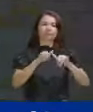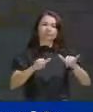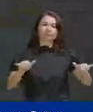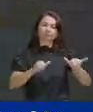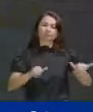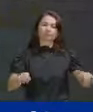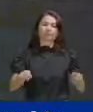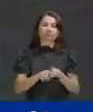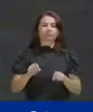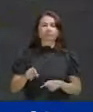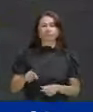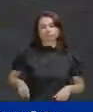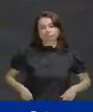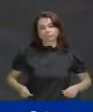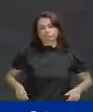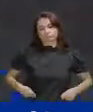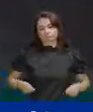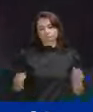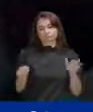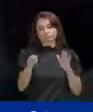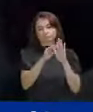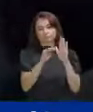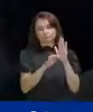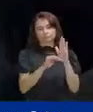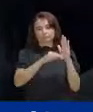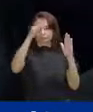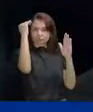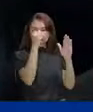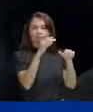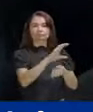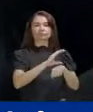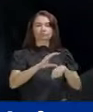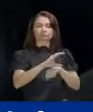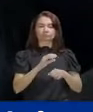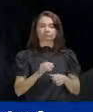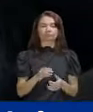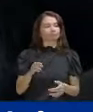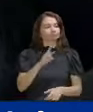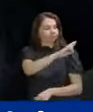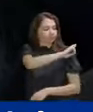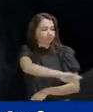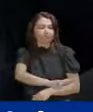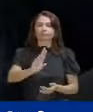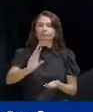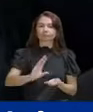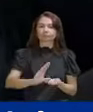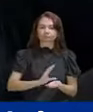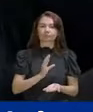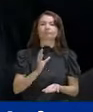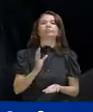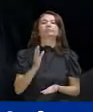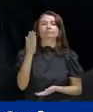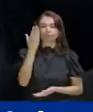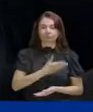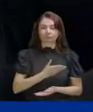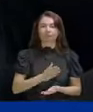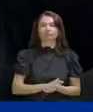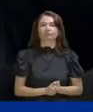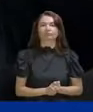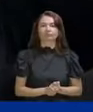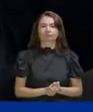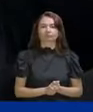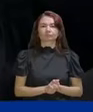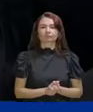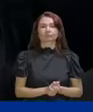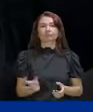gastos à luz dos princípios constitucionais e, por conseguinte, desaprovar as contas com a devolução ao Tesouro Nacional dos